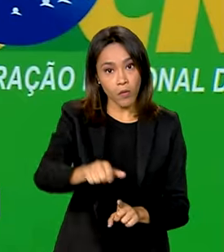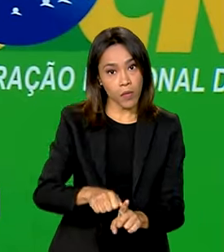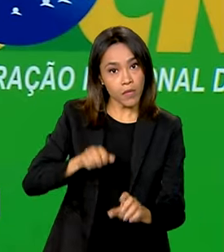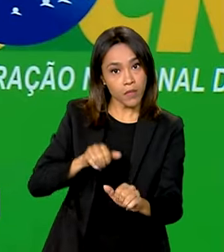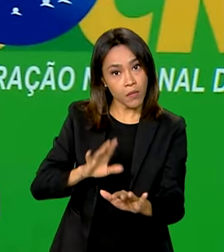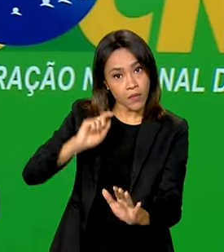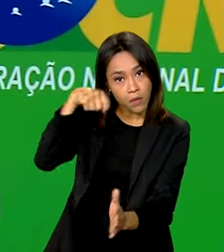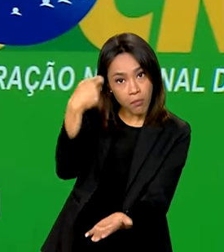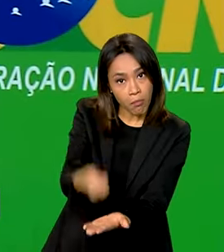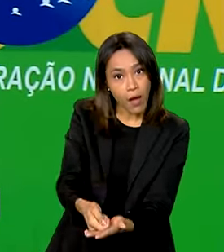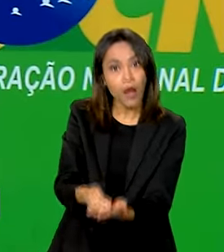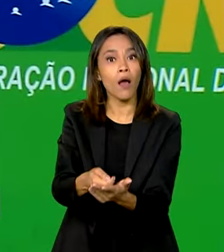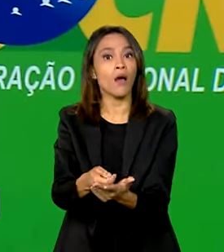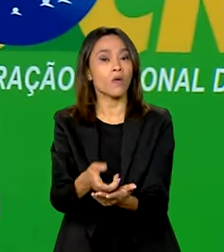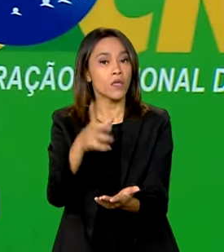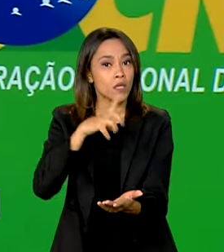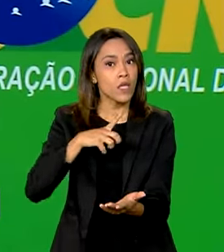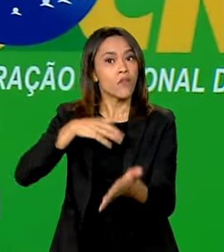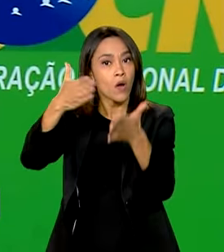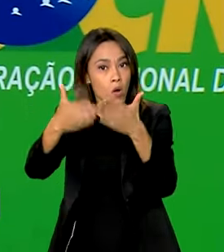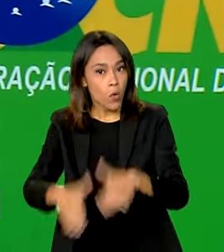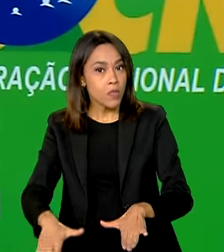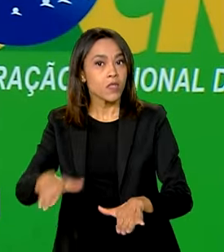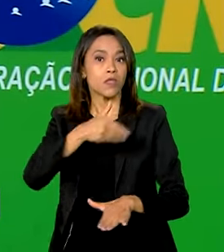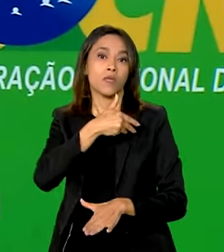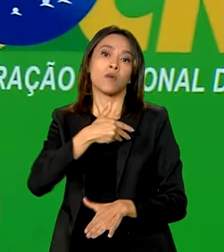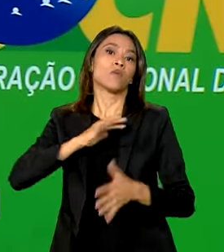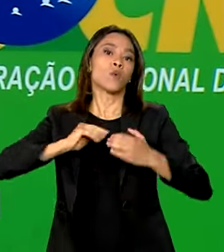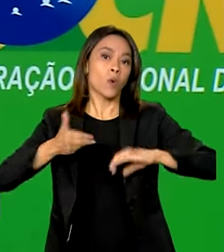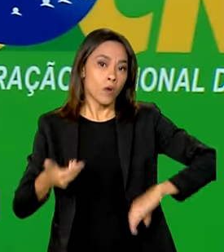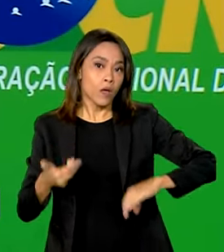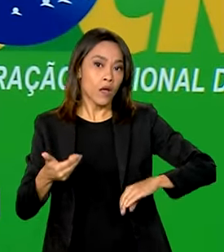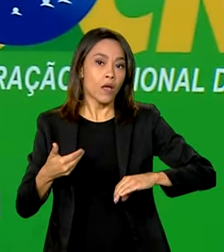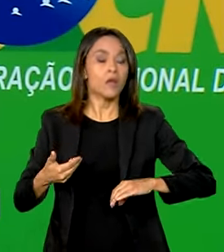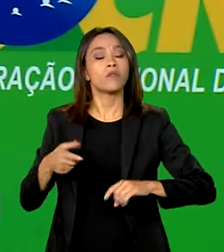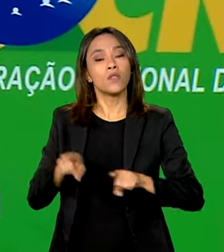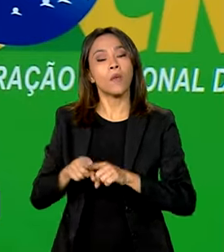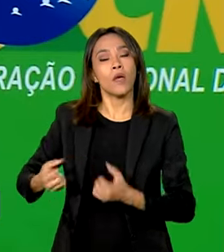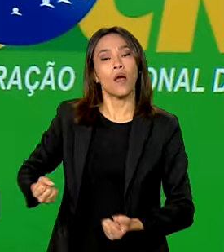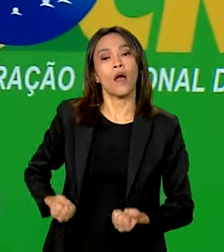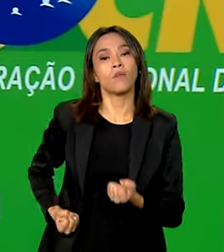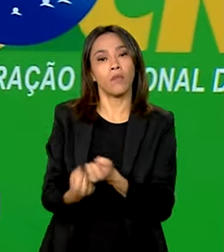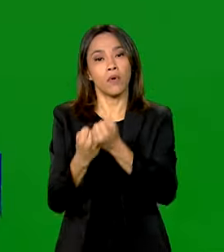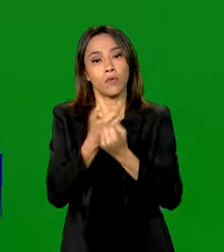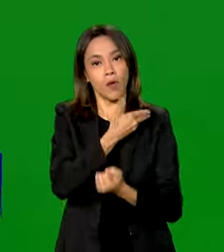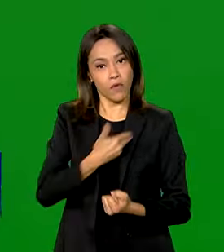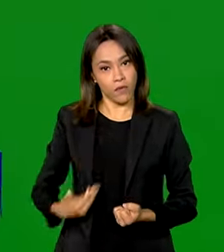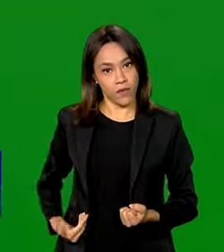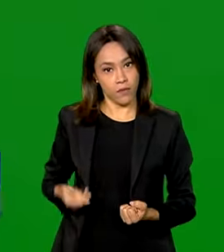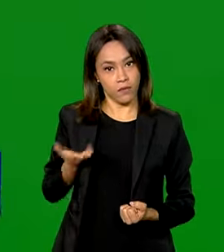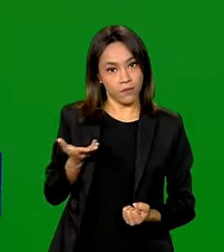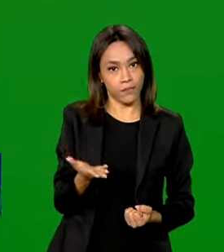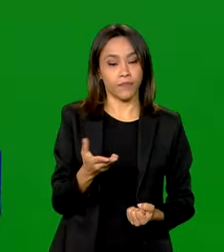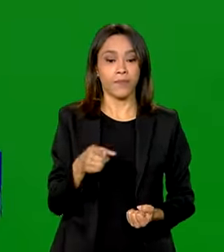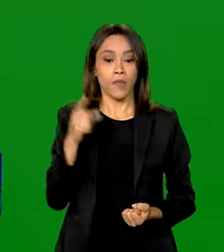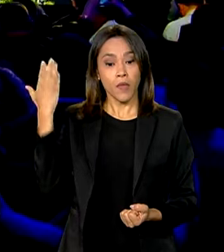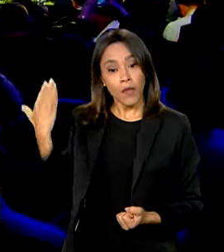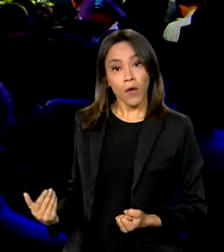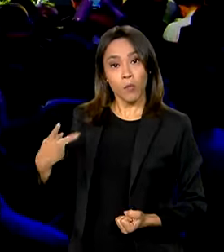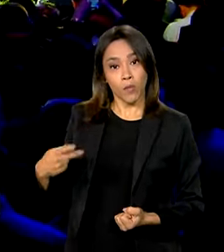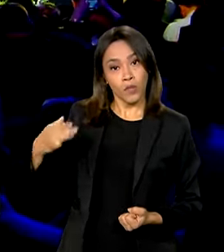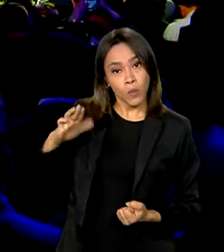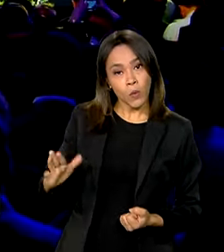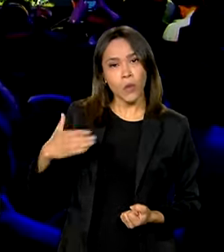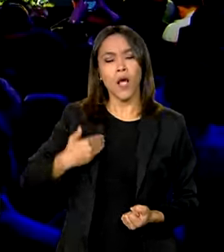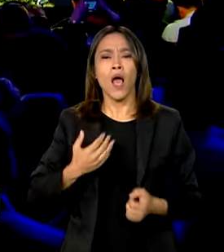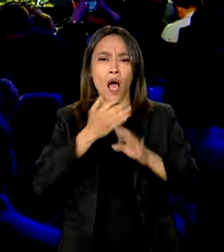que houve a compreensão do Congresso Nacional, porque pedia e o apoio do próprio governo na construção. O presidente Lula anunciou uma